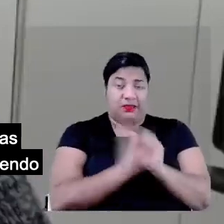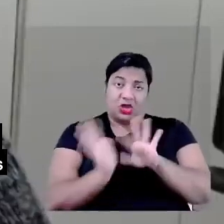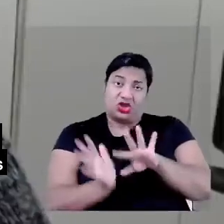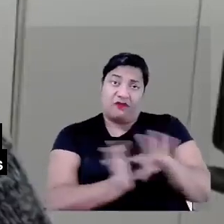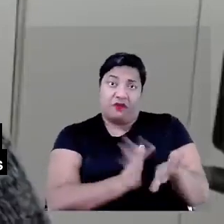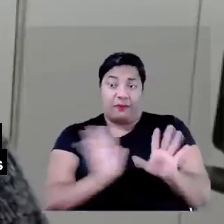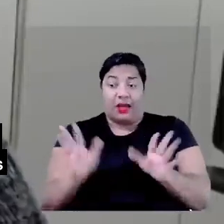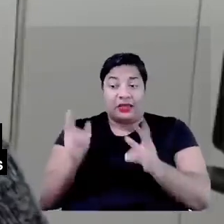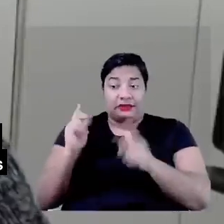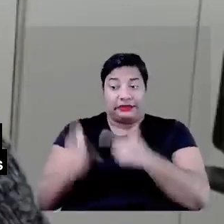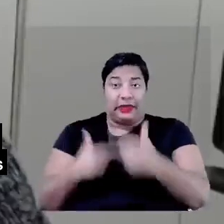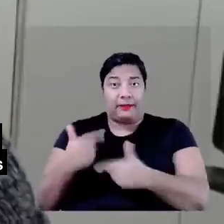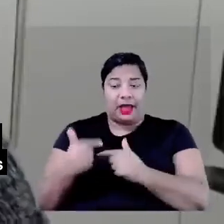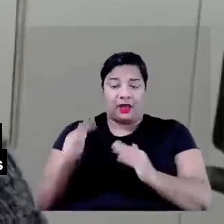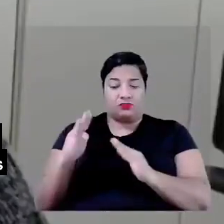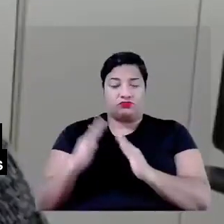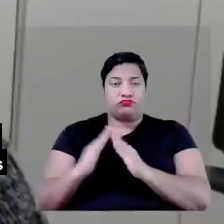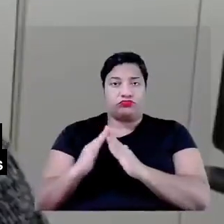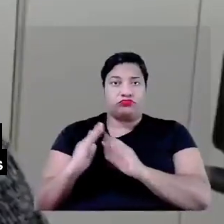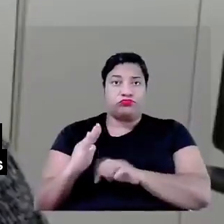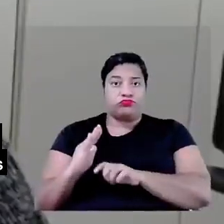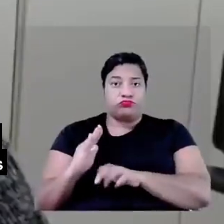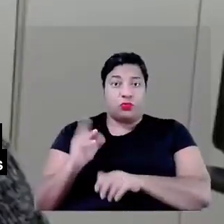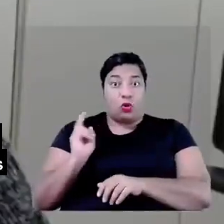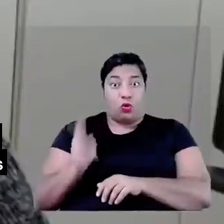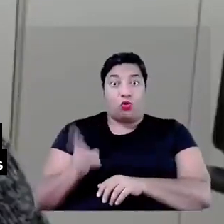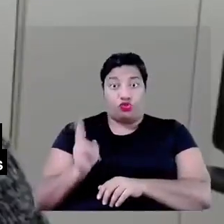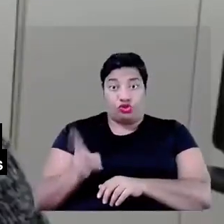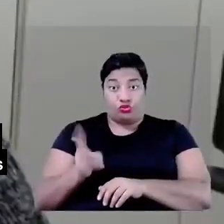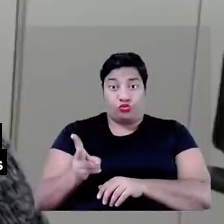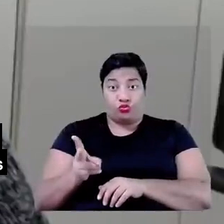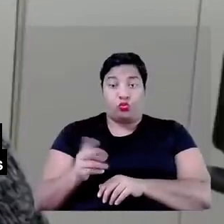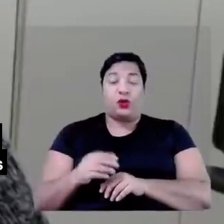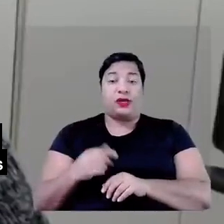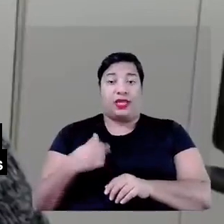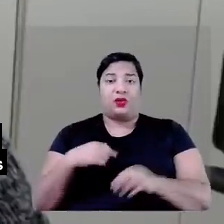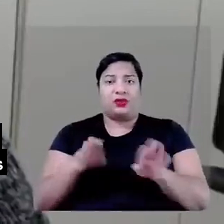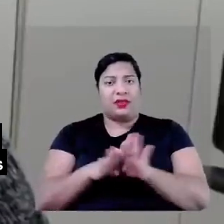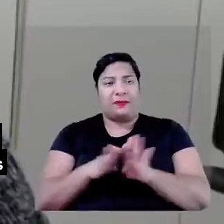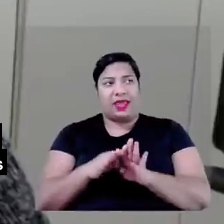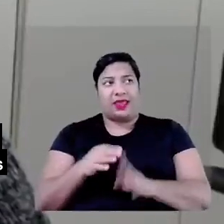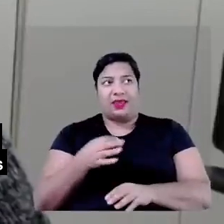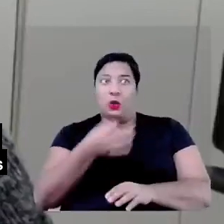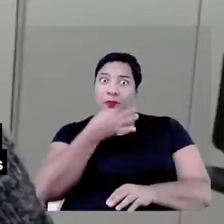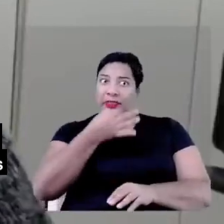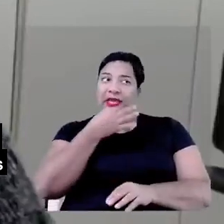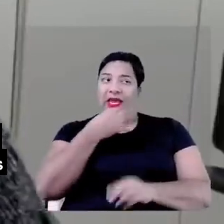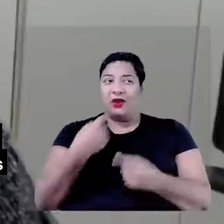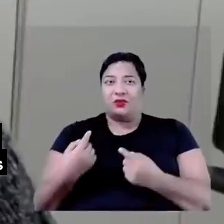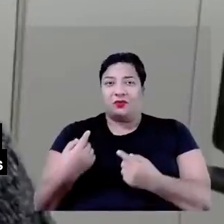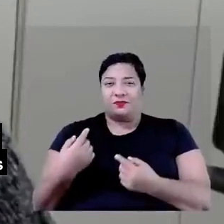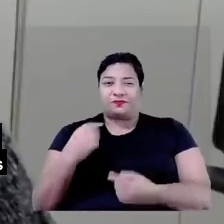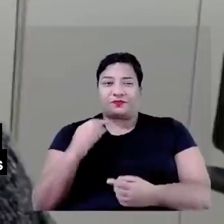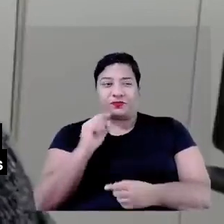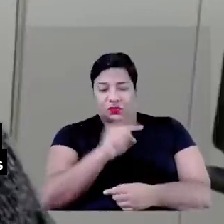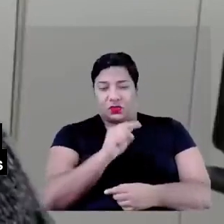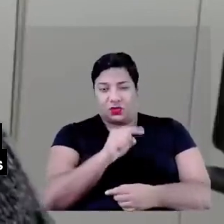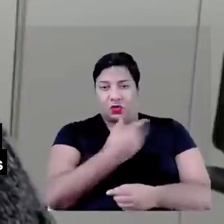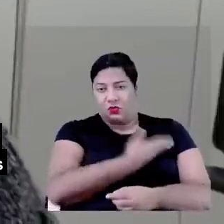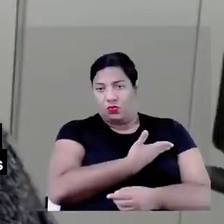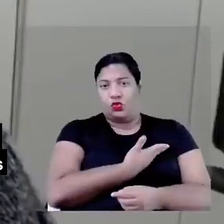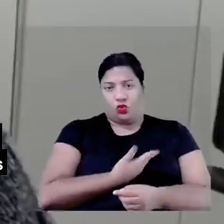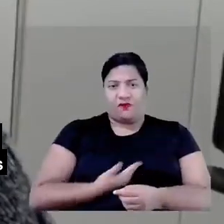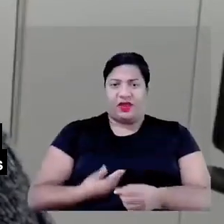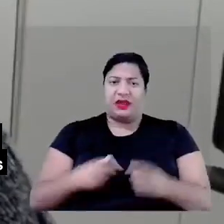já fazendo uma autocrítica, né, enquanto poder público, a maioria pelo menos assim, que é do meu